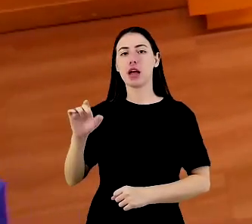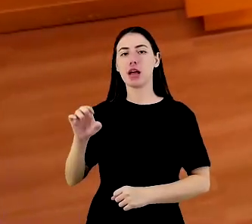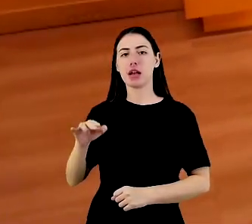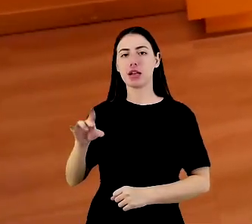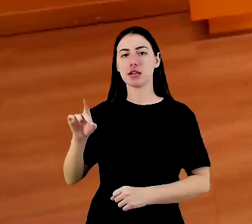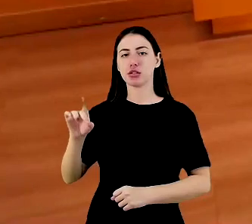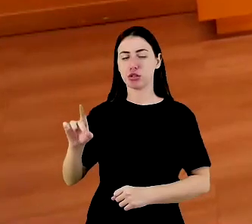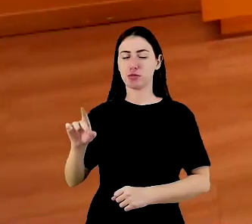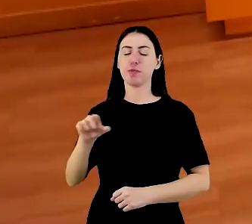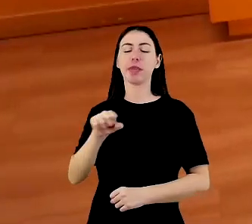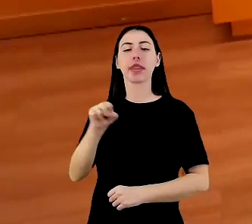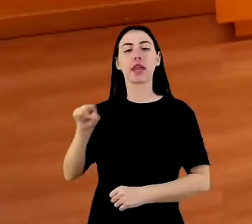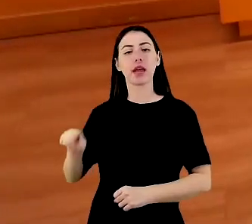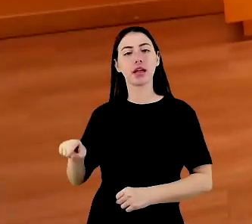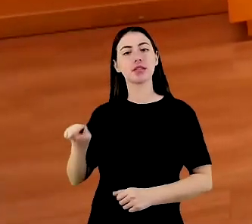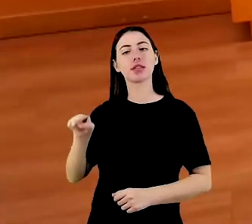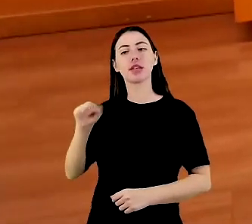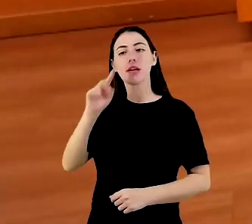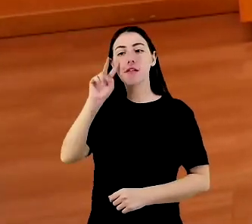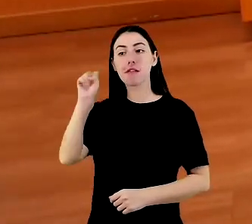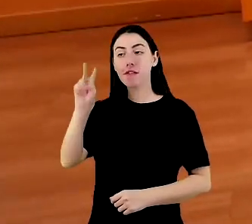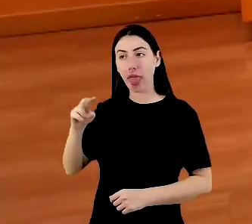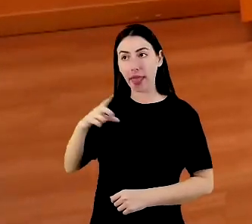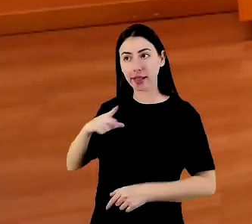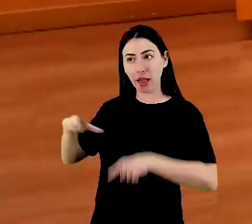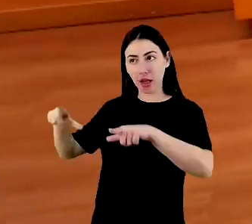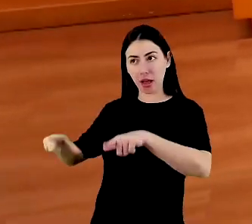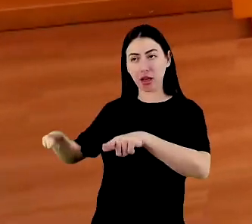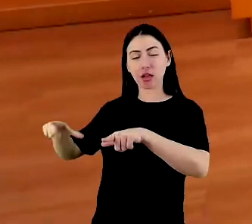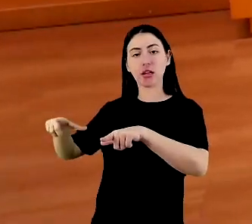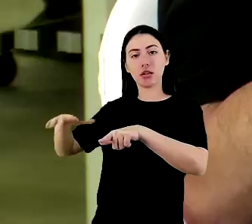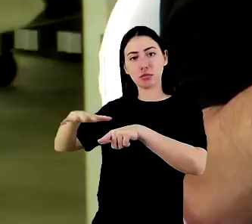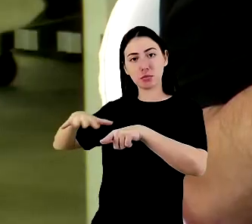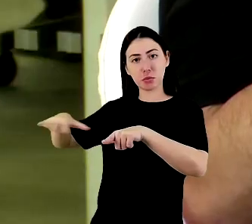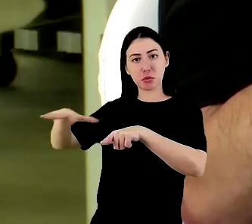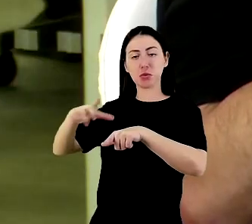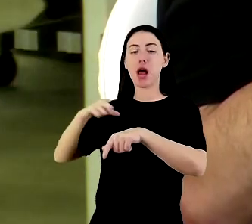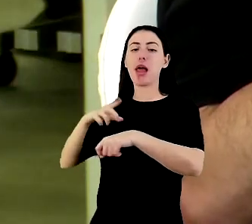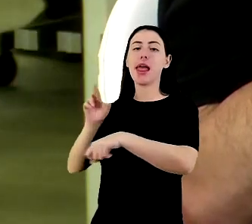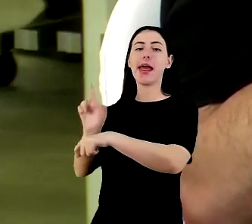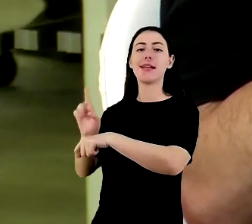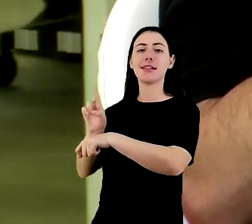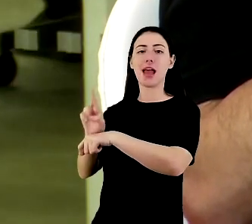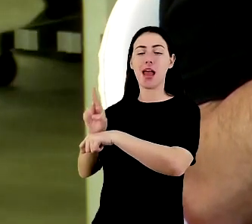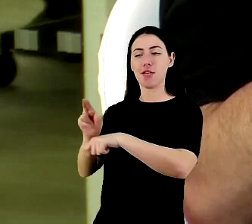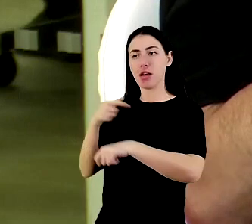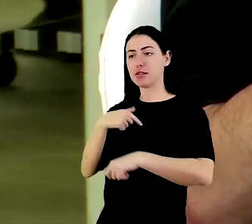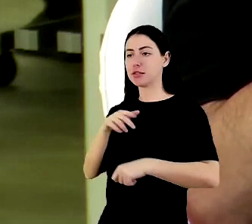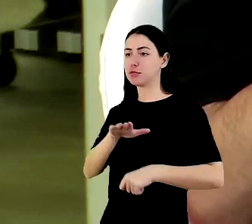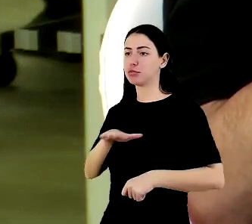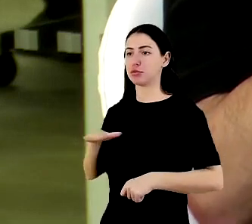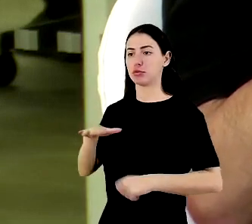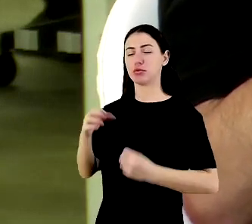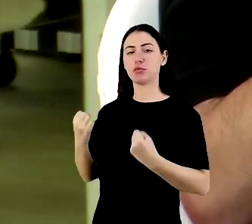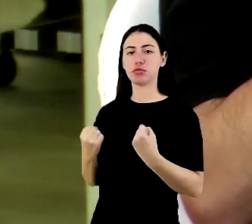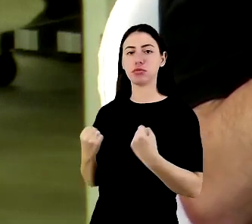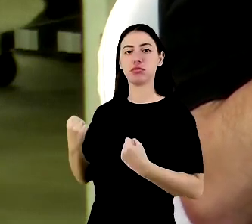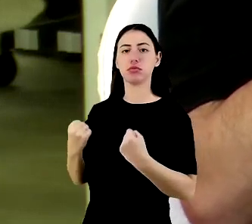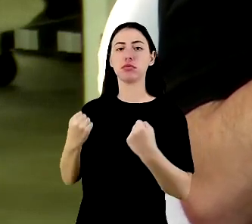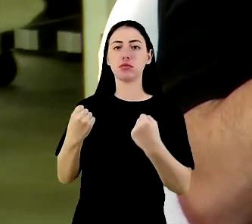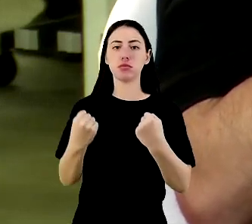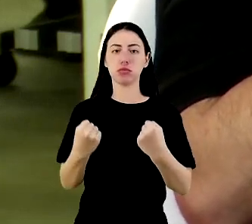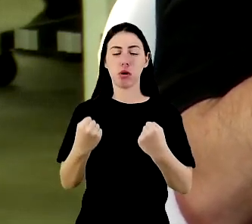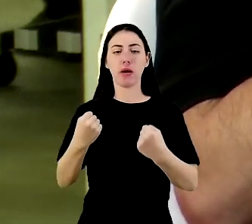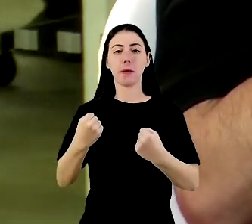identifica o ponto de recarga elétrica, você roteiriza, você reserva o ponto, e, chegando no ponto, você opera o equipamento através do